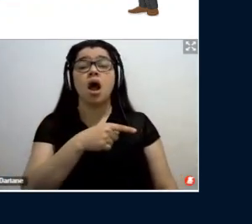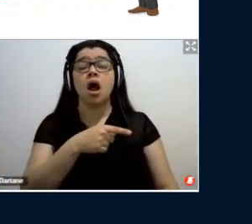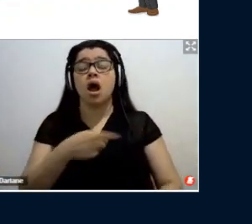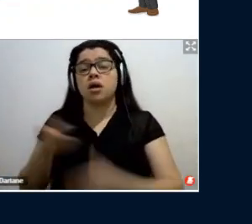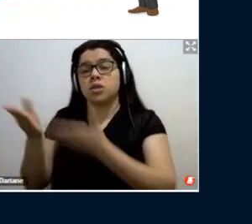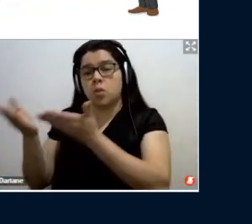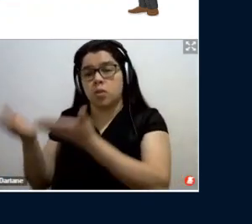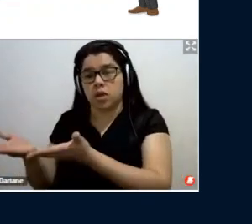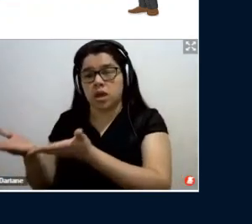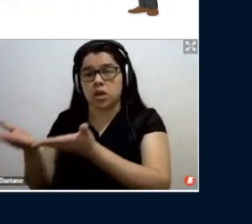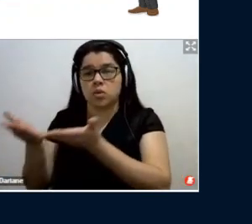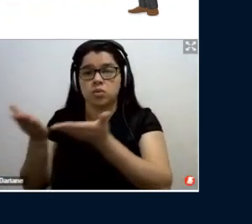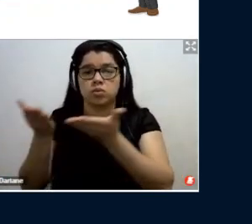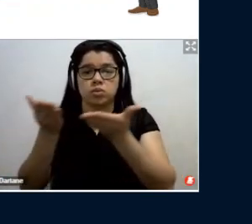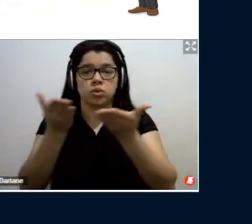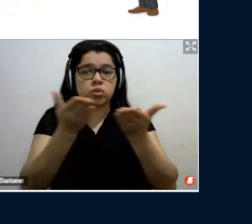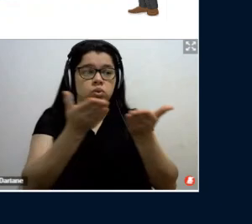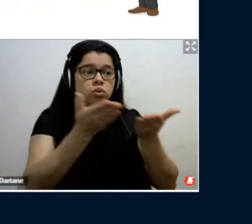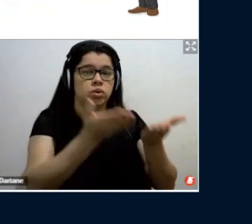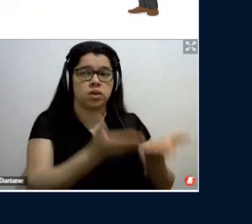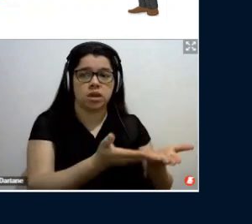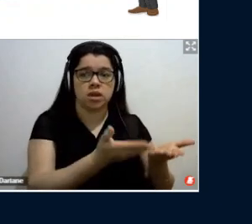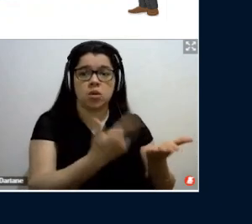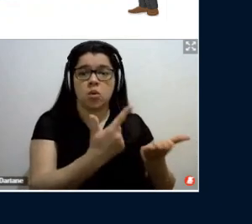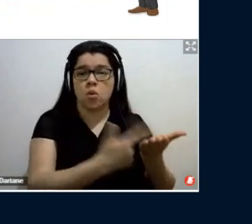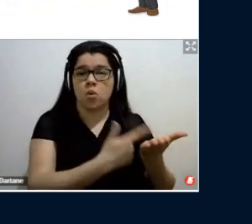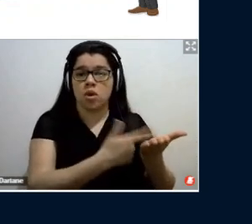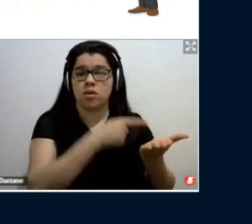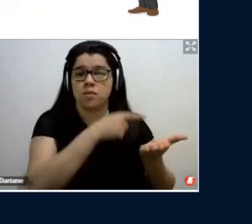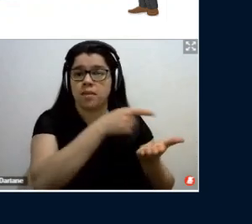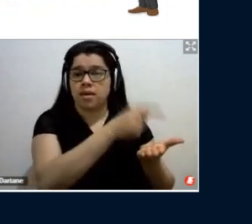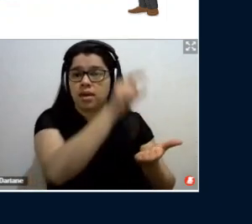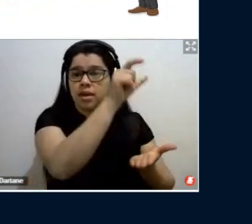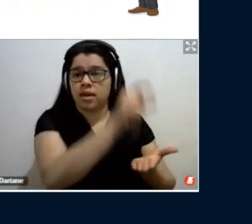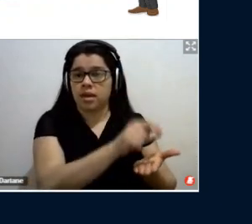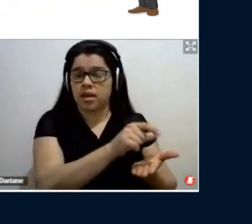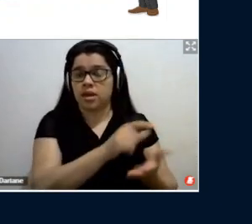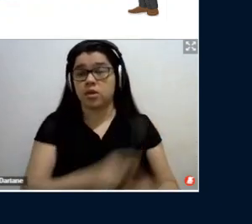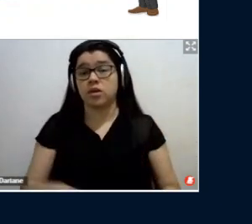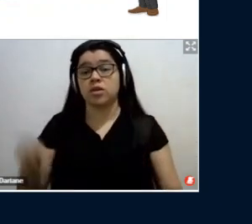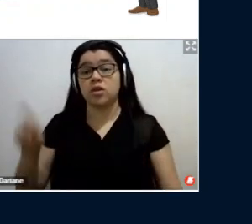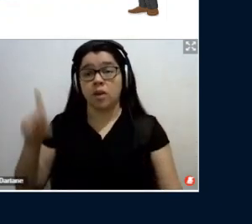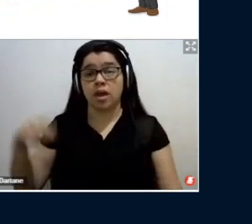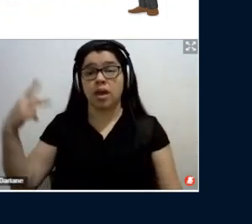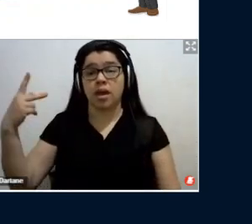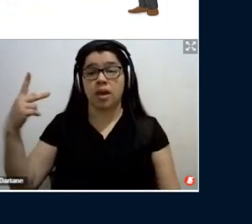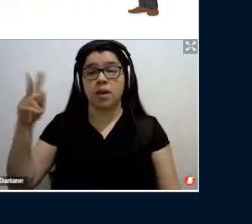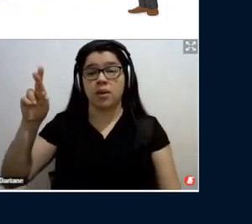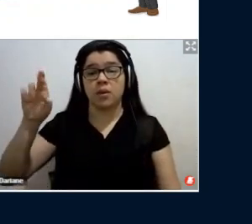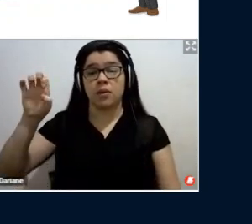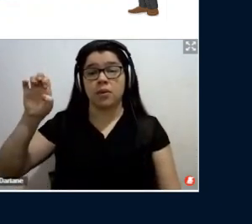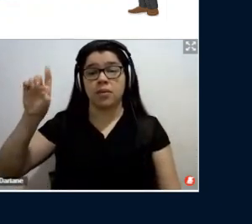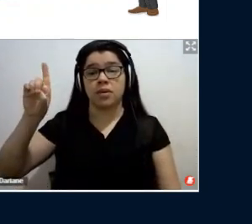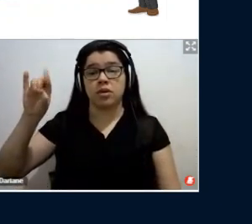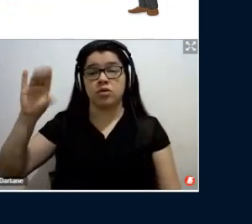predicado verbal. E esse verbo tem complementos verbais.